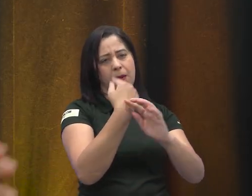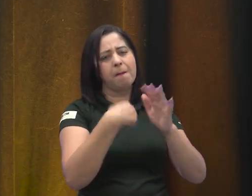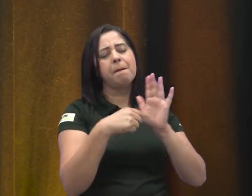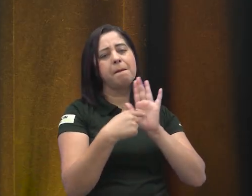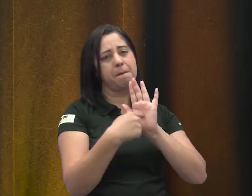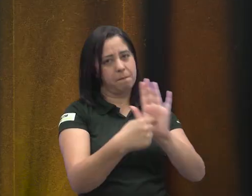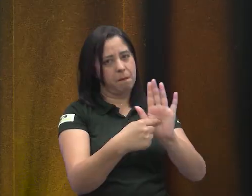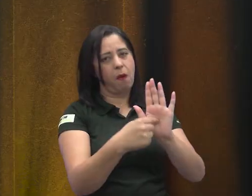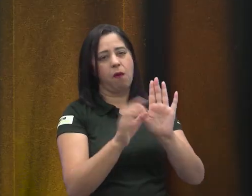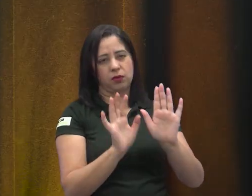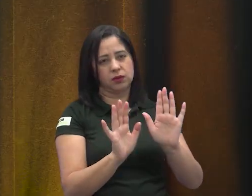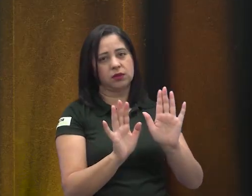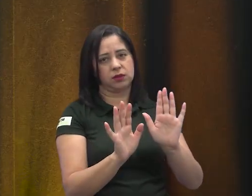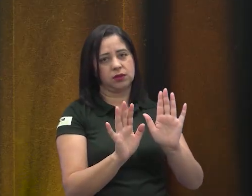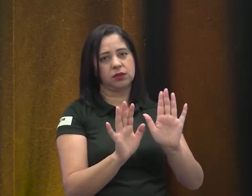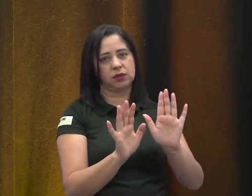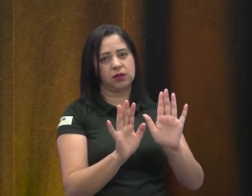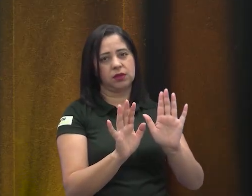mostram